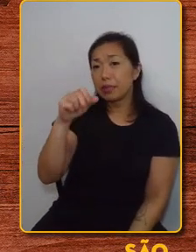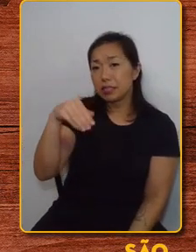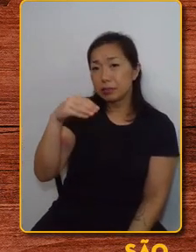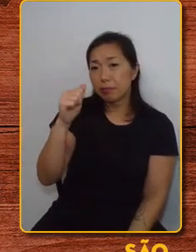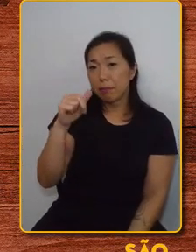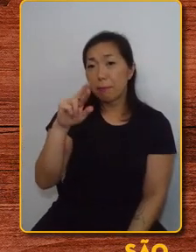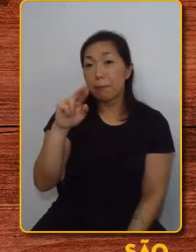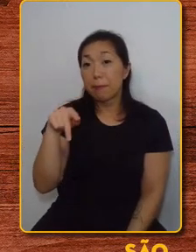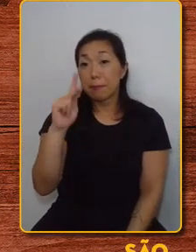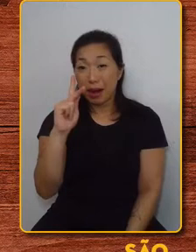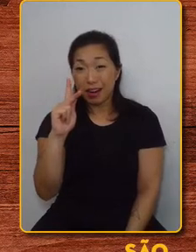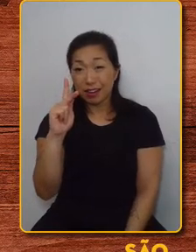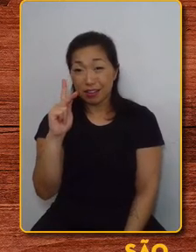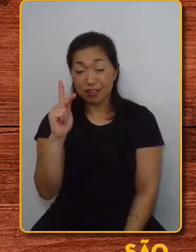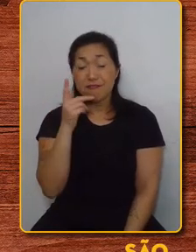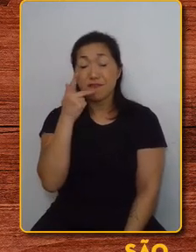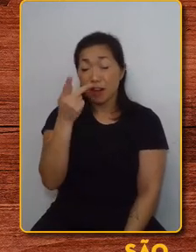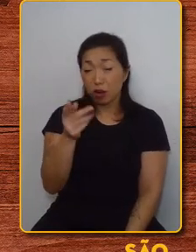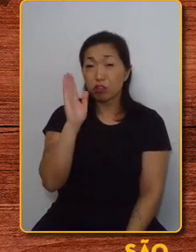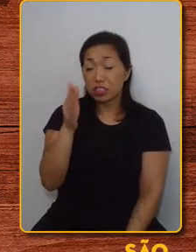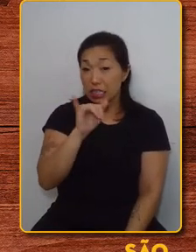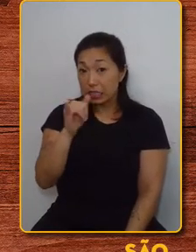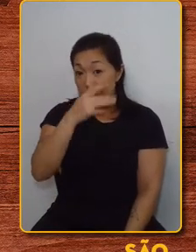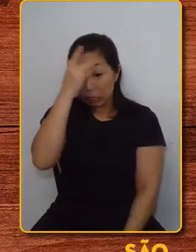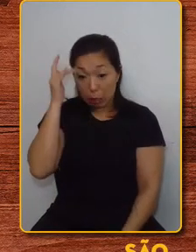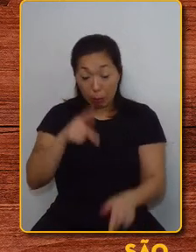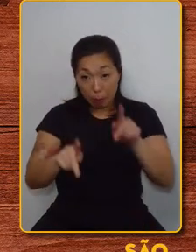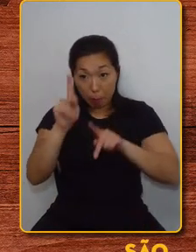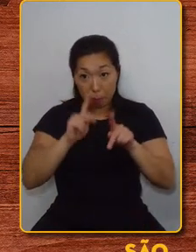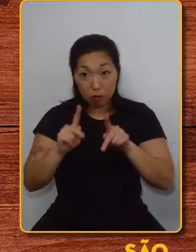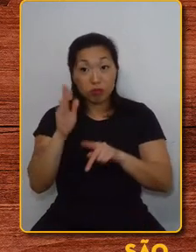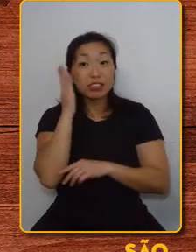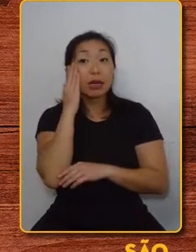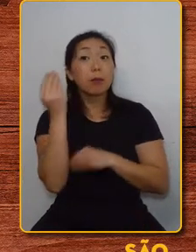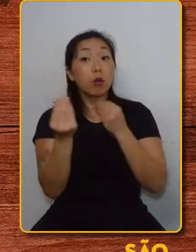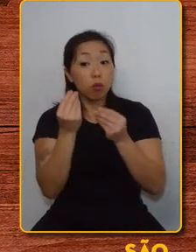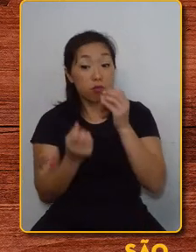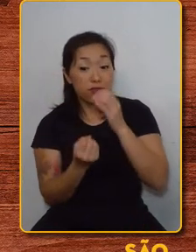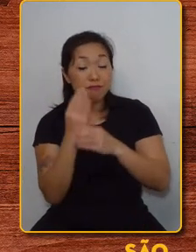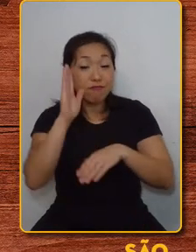souber como são feitas as salsichas e as leis, haverá uma revolta geral.